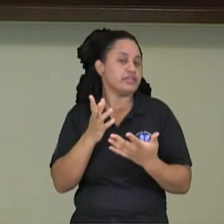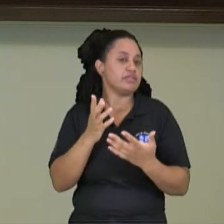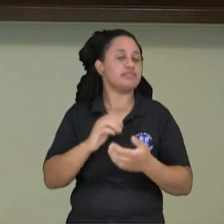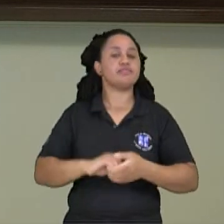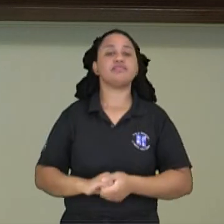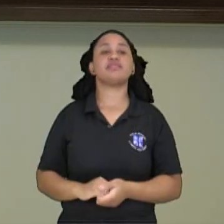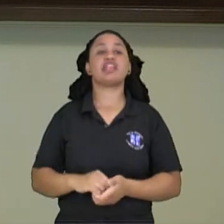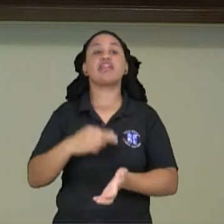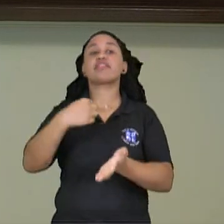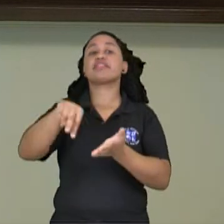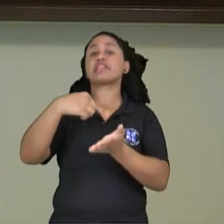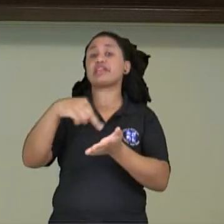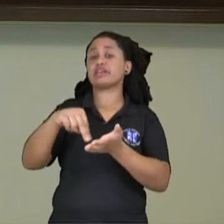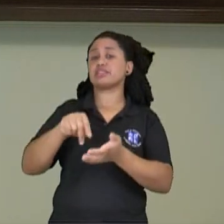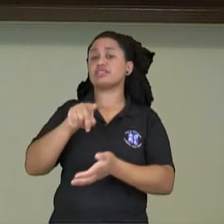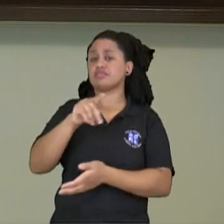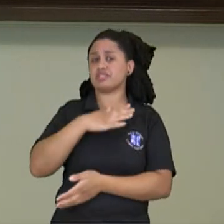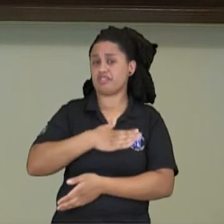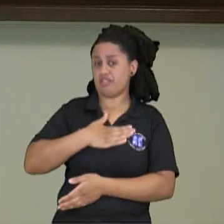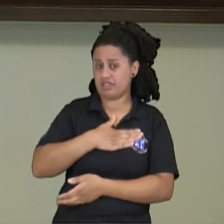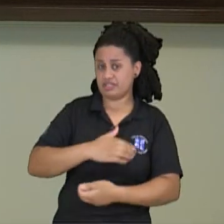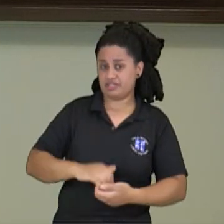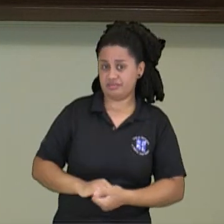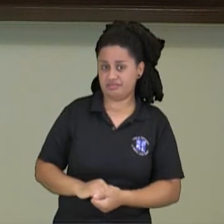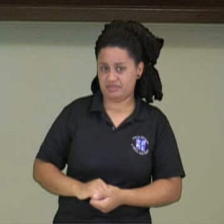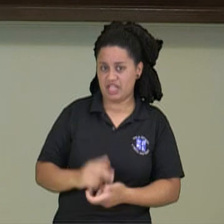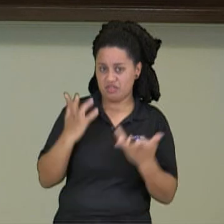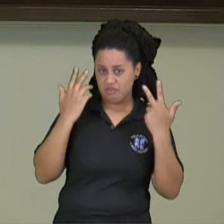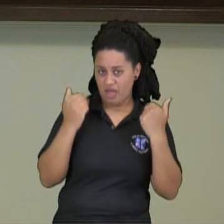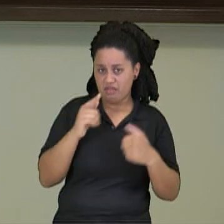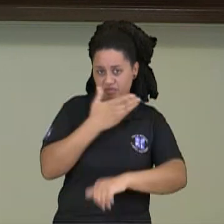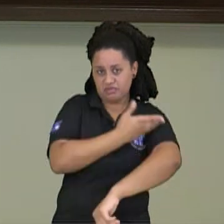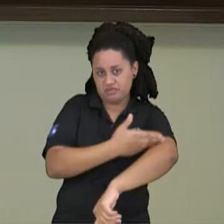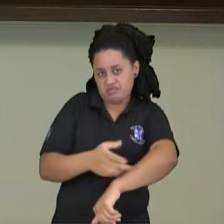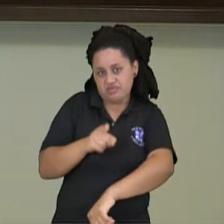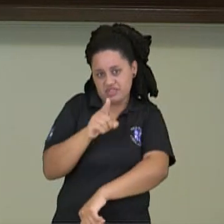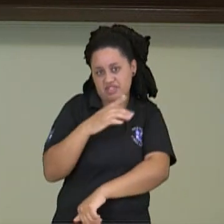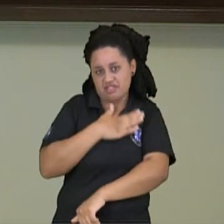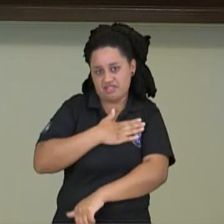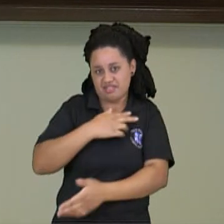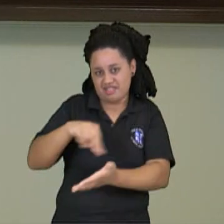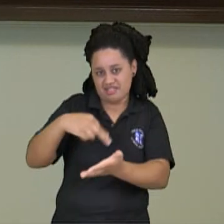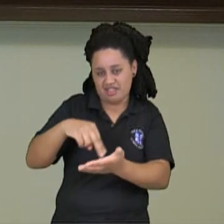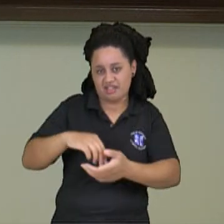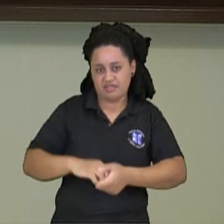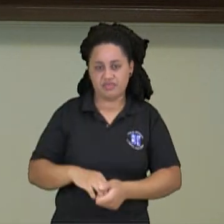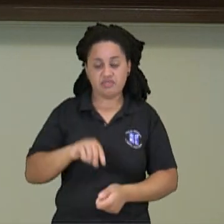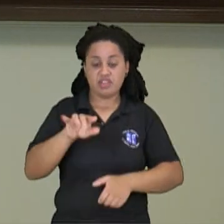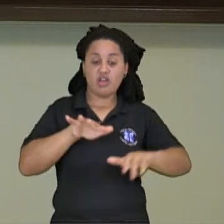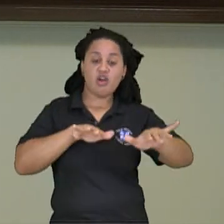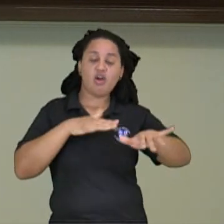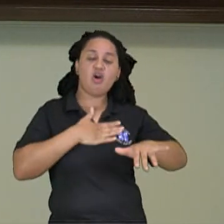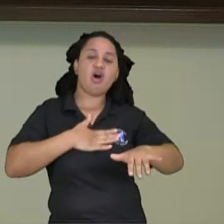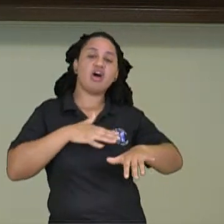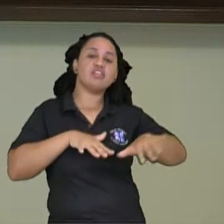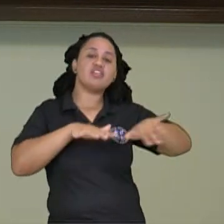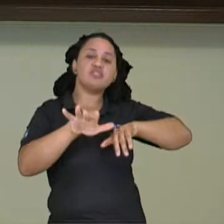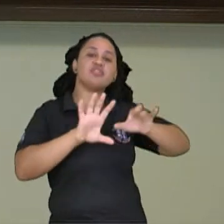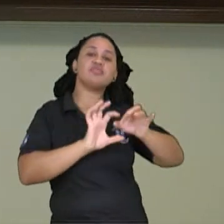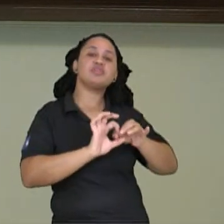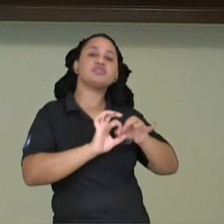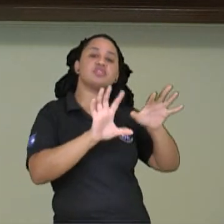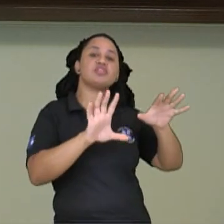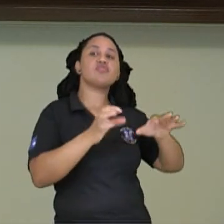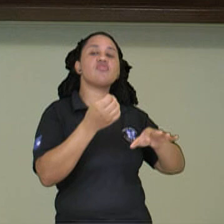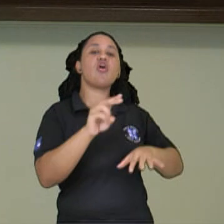Dança, você gosta de dançar? Você costuma dançar? Você gosta de movimentos livres ou você gosta mais